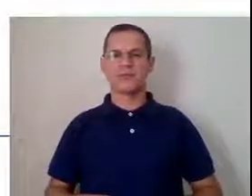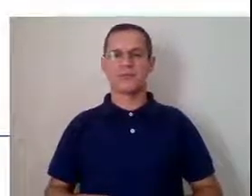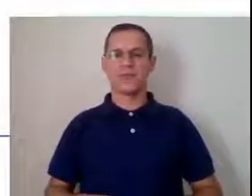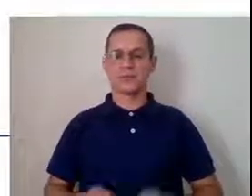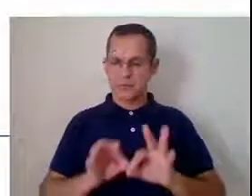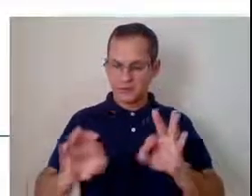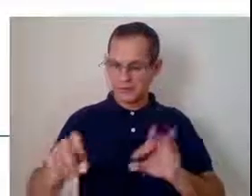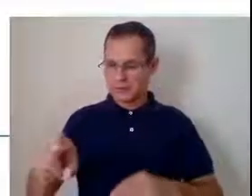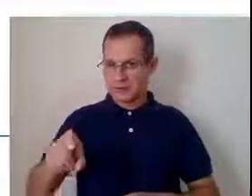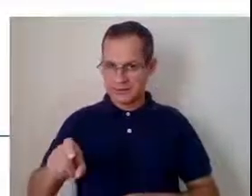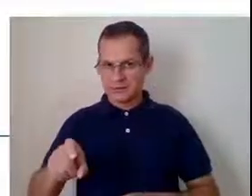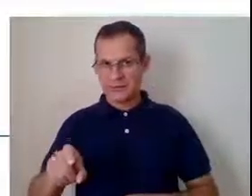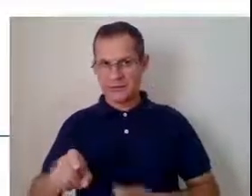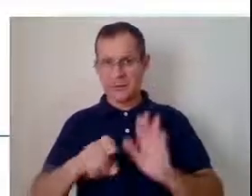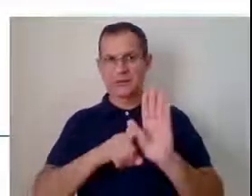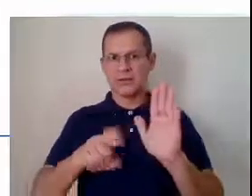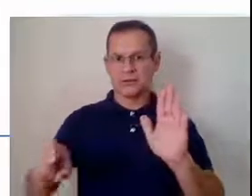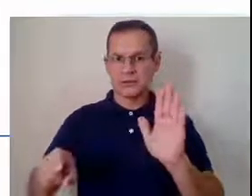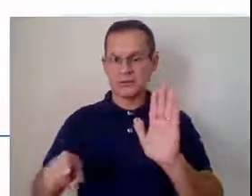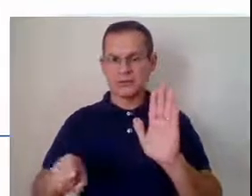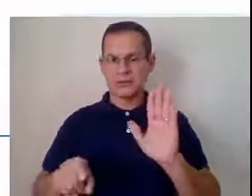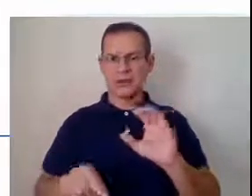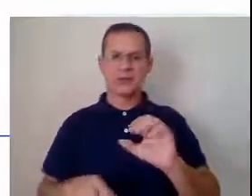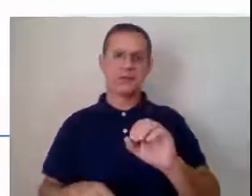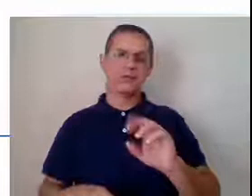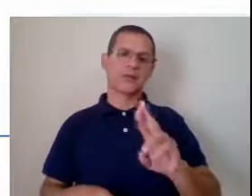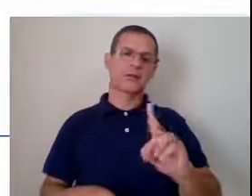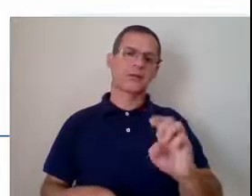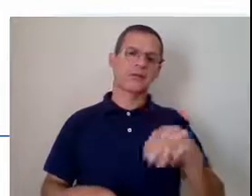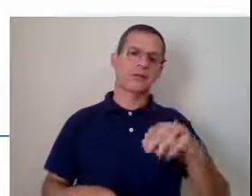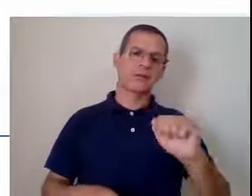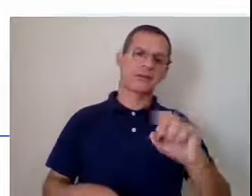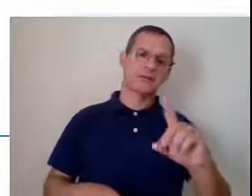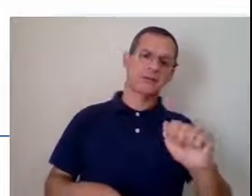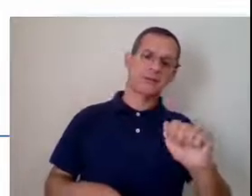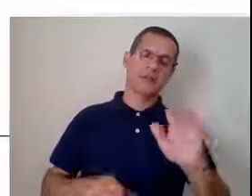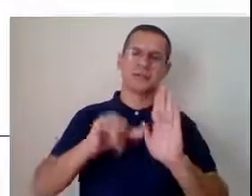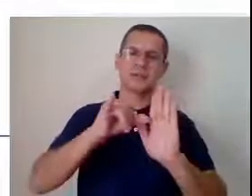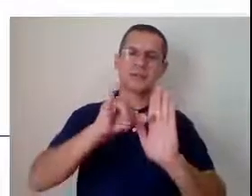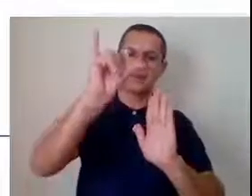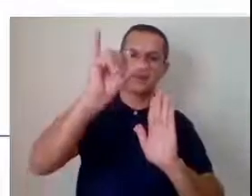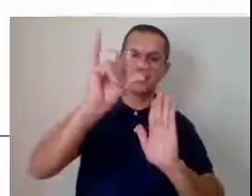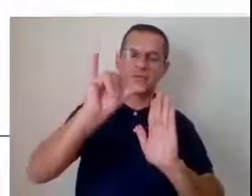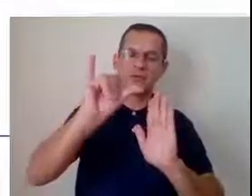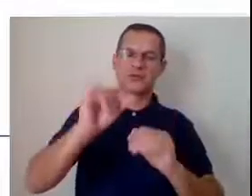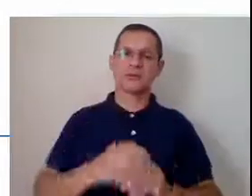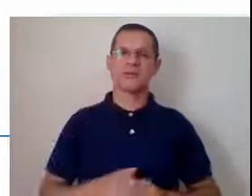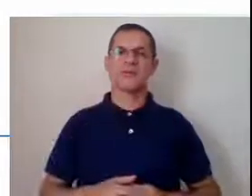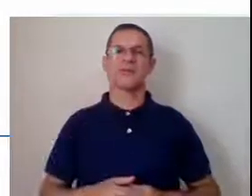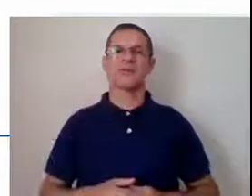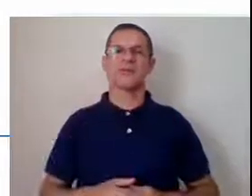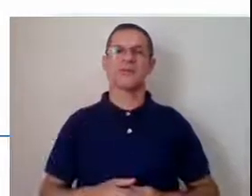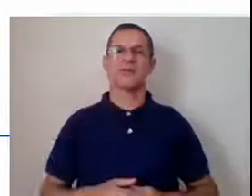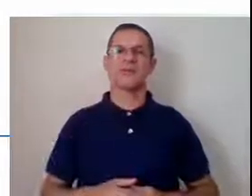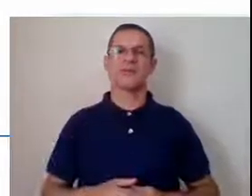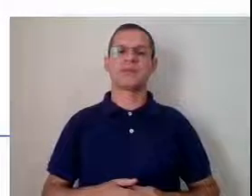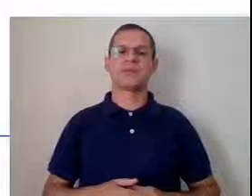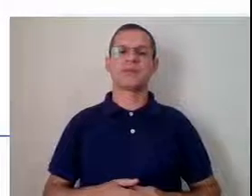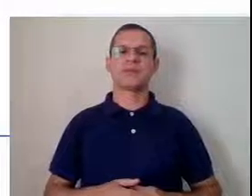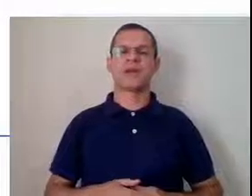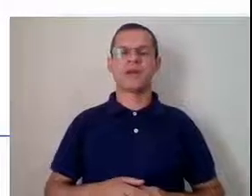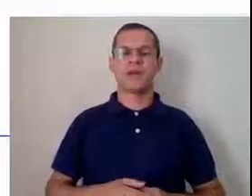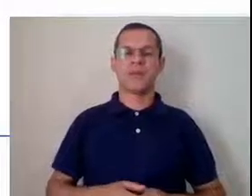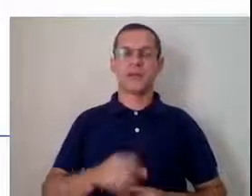E o eixo das ordenadas é o nosso Y, representado por Y, tá?